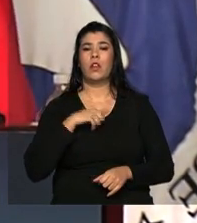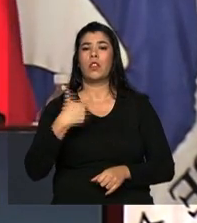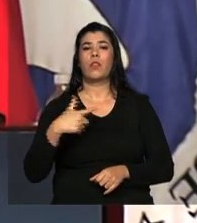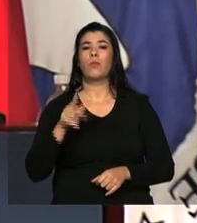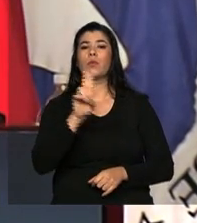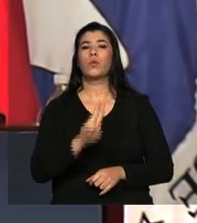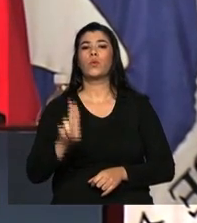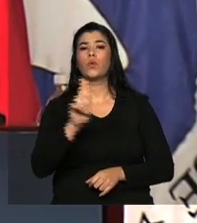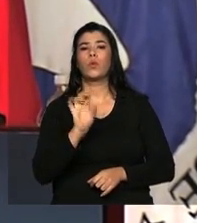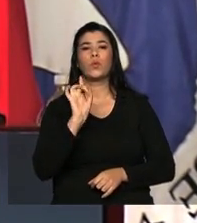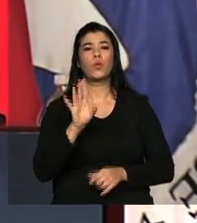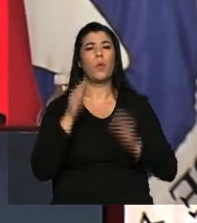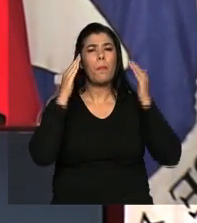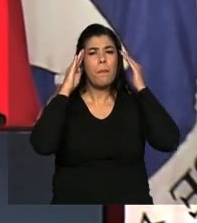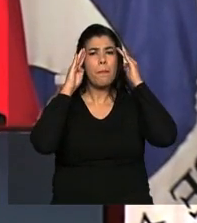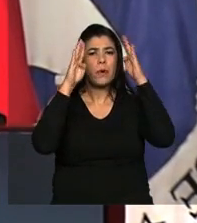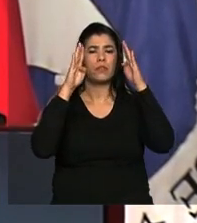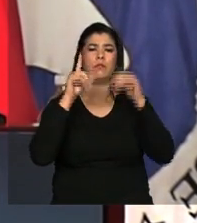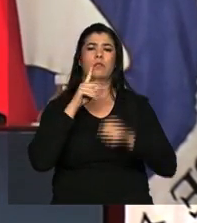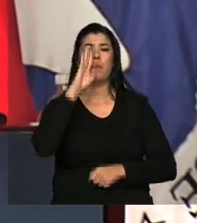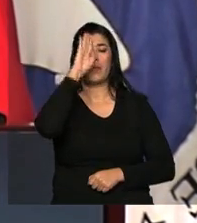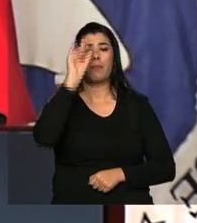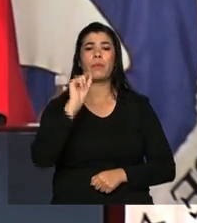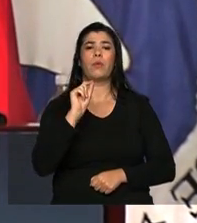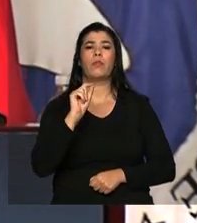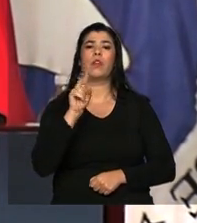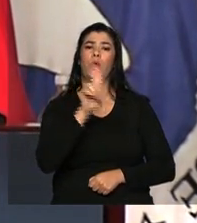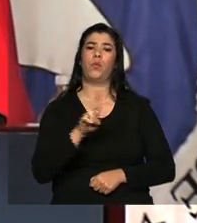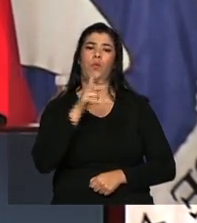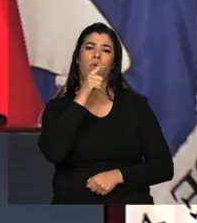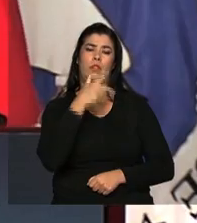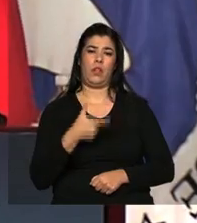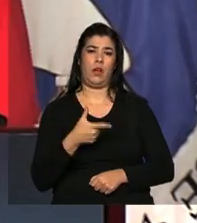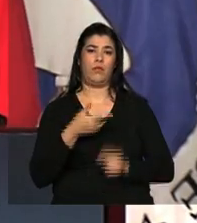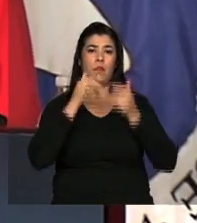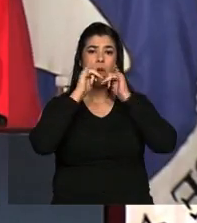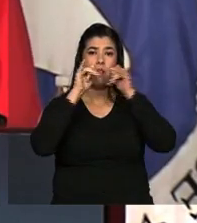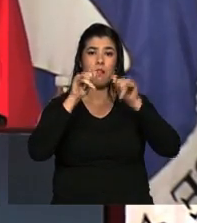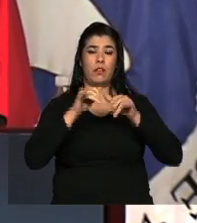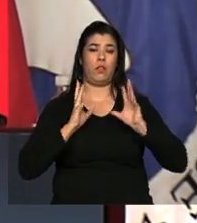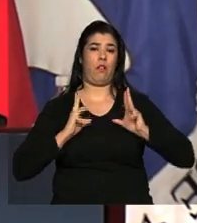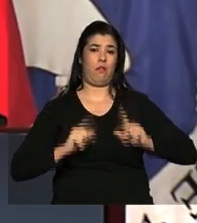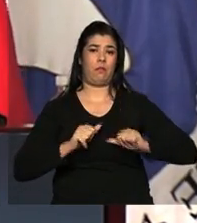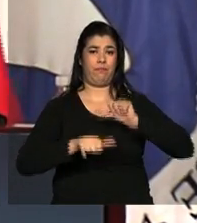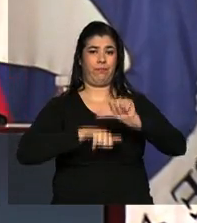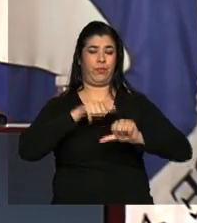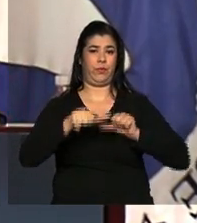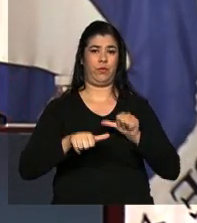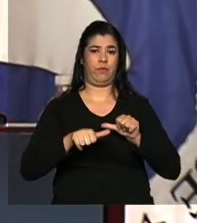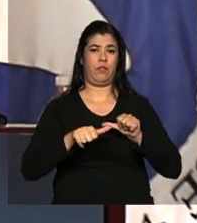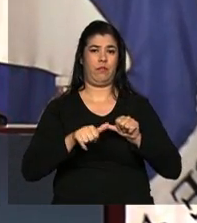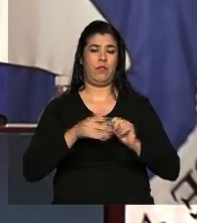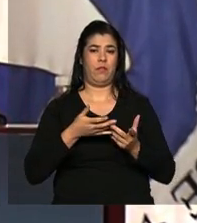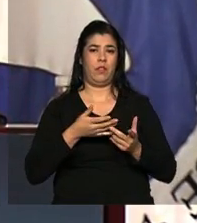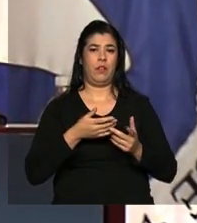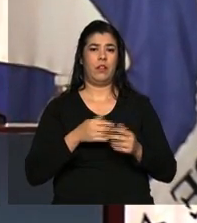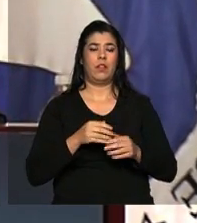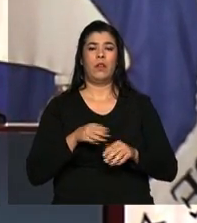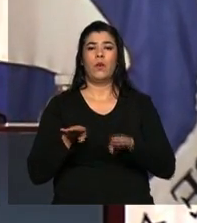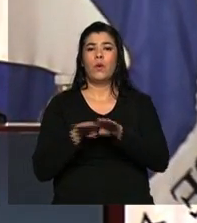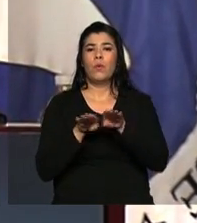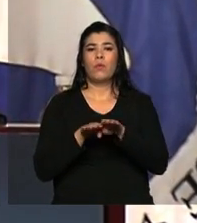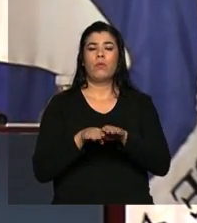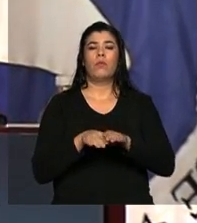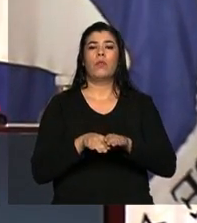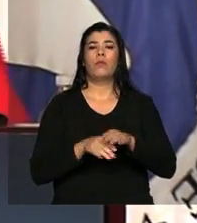sem hidráulica, nas nossas respectivas matrizes elétricas. De igual modo, o reflorestamento deverá